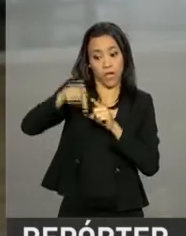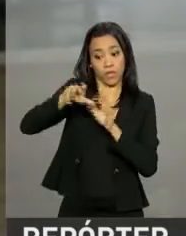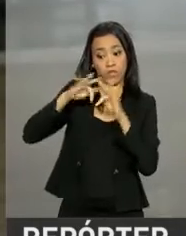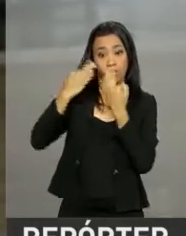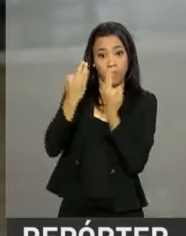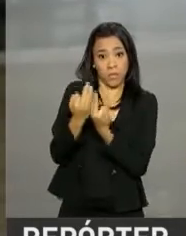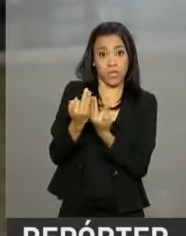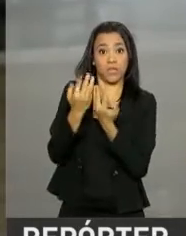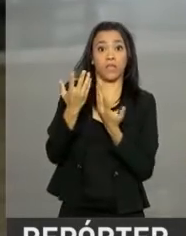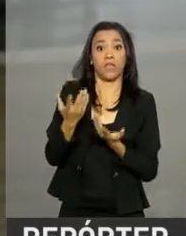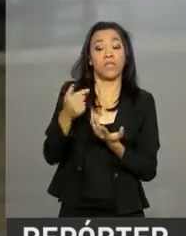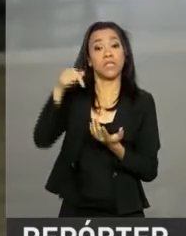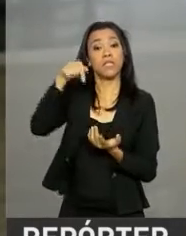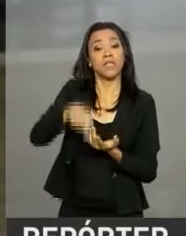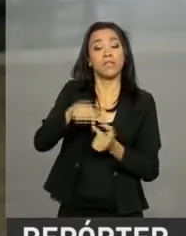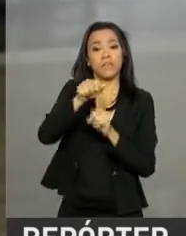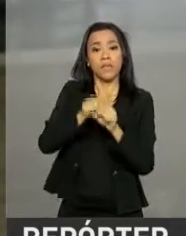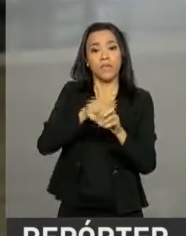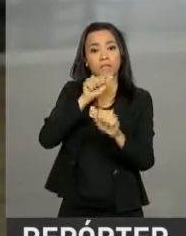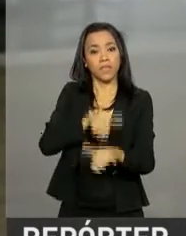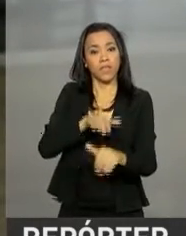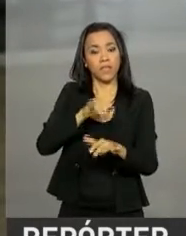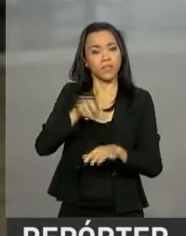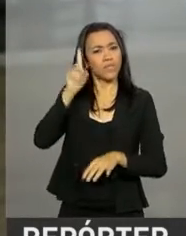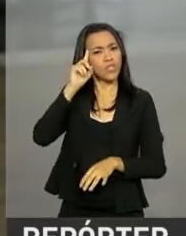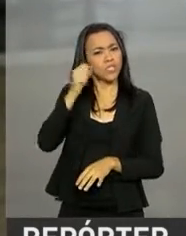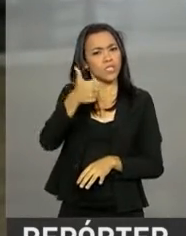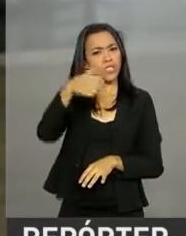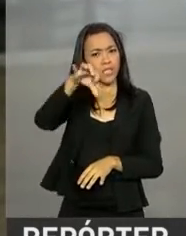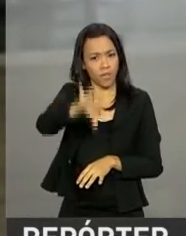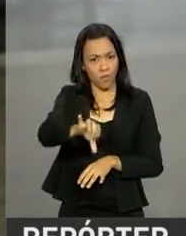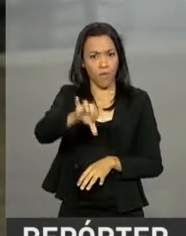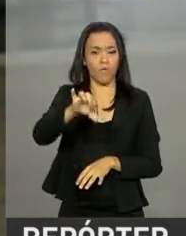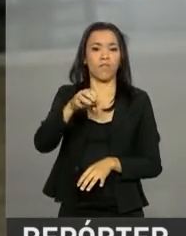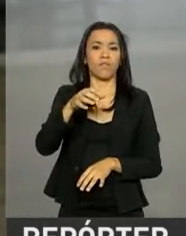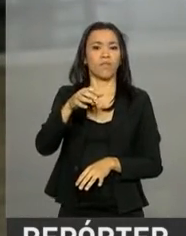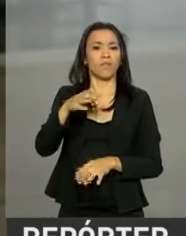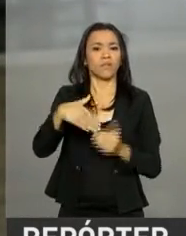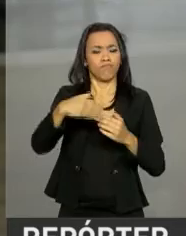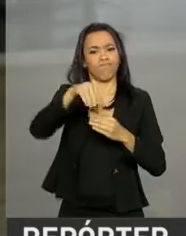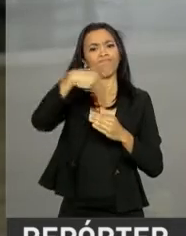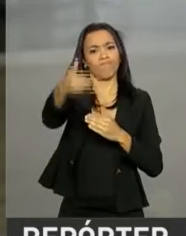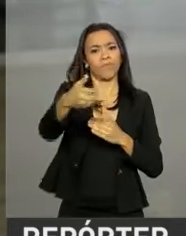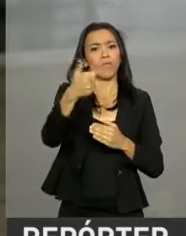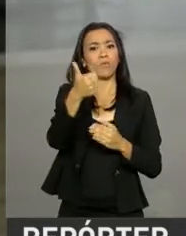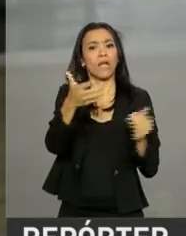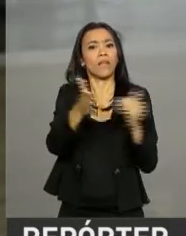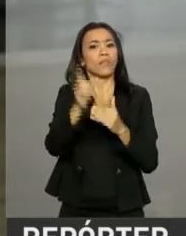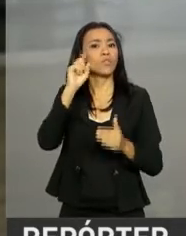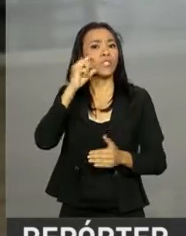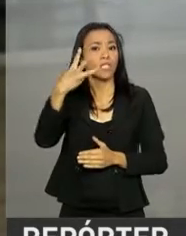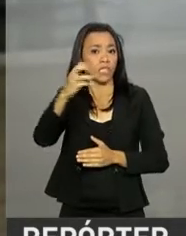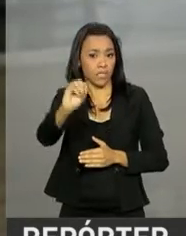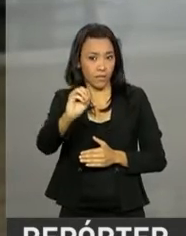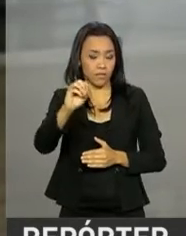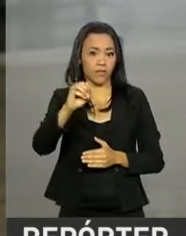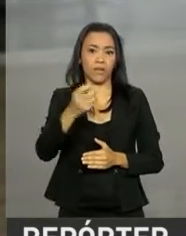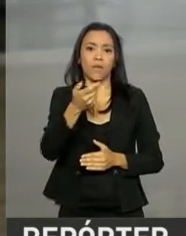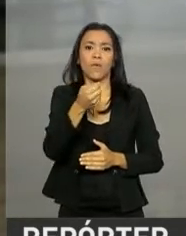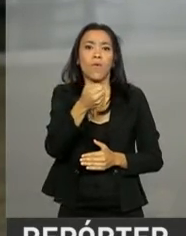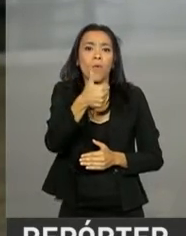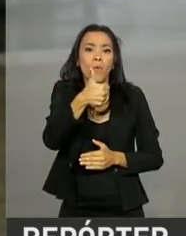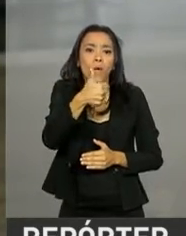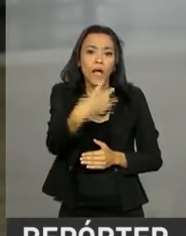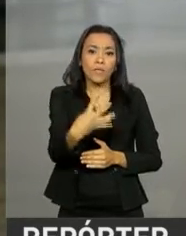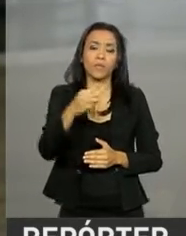neste mês de setembro começou no último dia 19 esse pagamento segue até o próximo dia 30 vai ser feito há quase 14